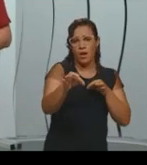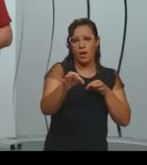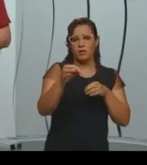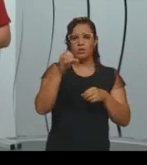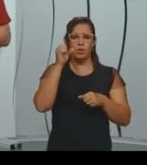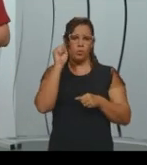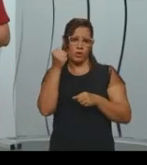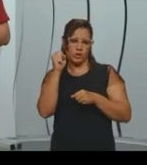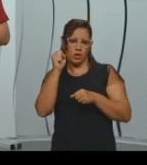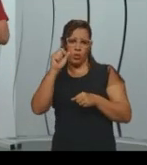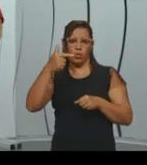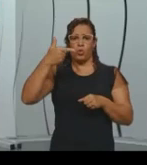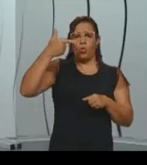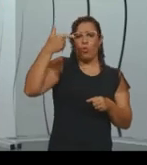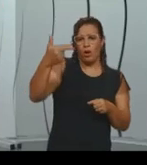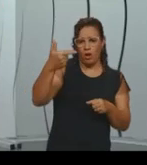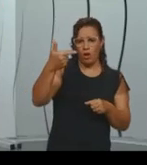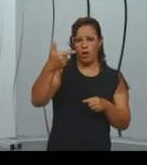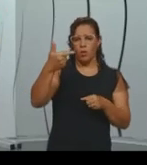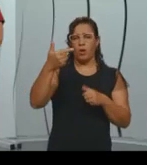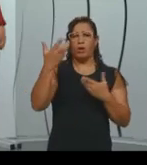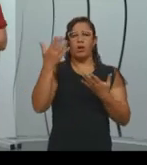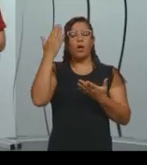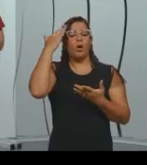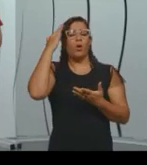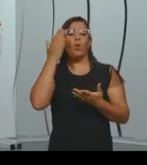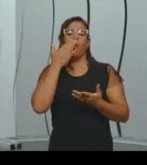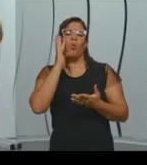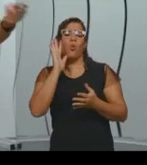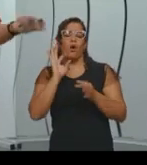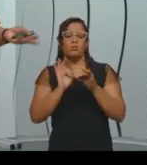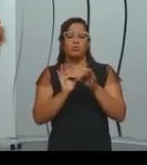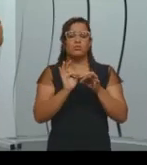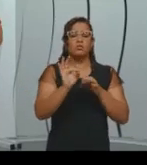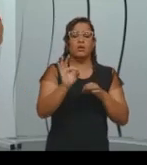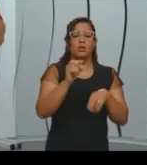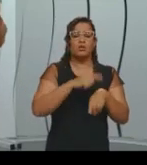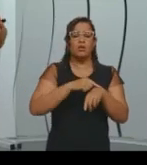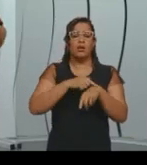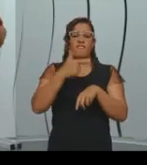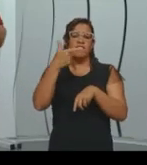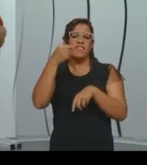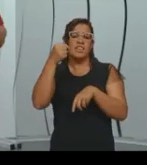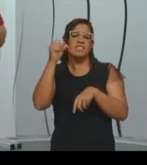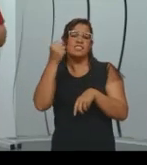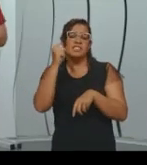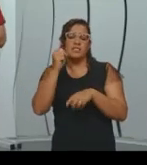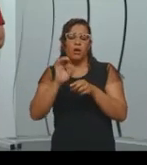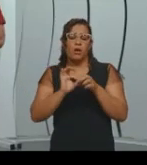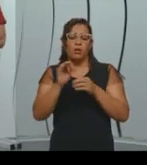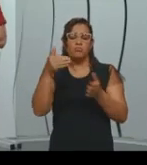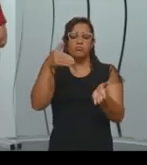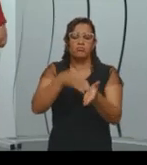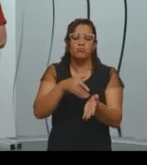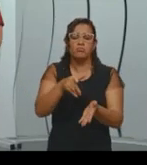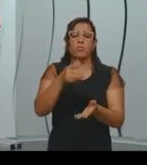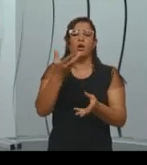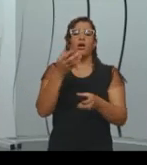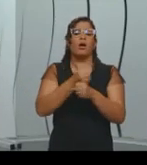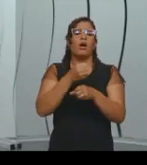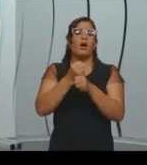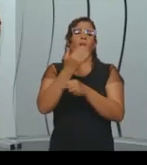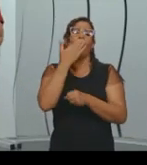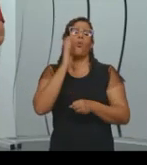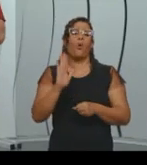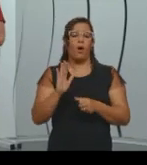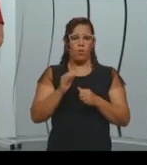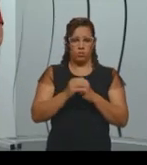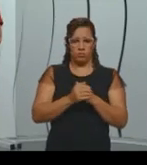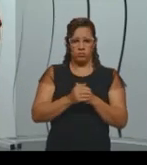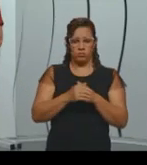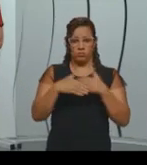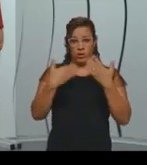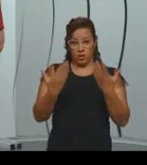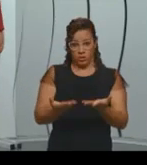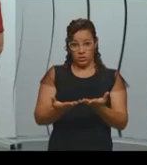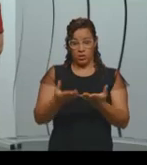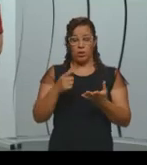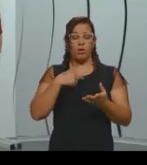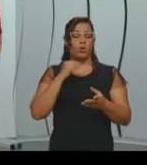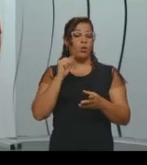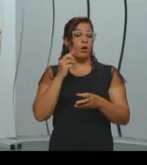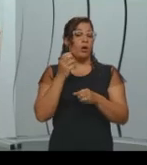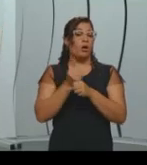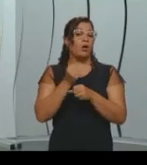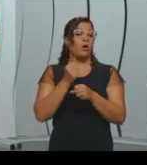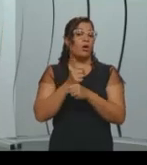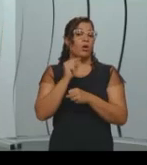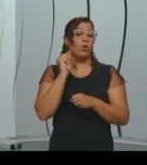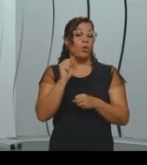quadrado. Determine a distância percorrida após 20 segundos, por exemplo. Então, eu estou trabalhando aqui nesse caso com uma